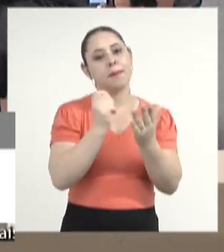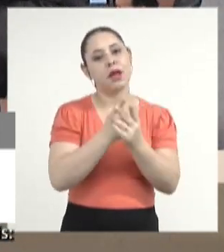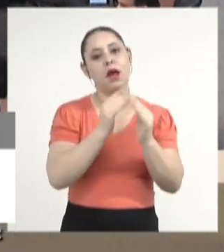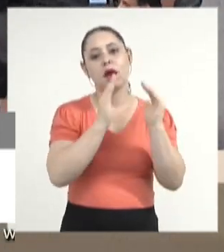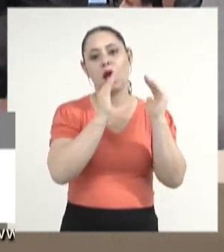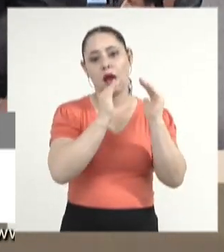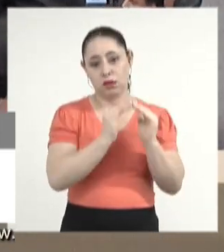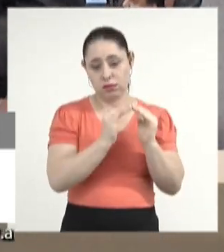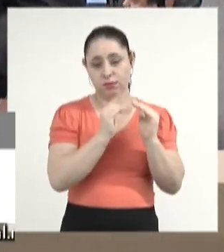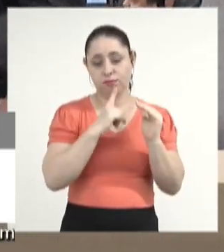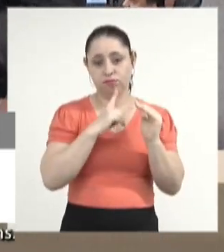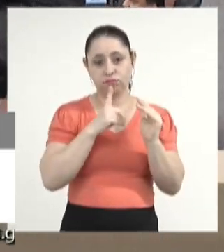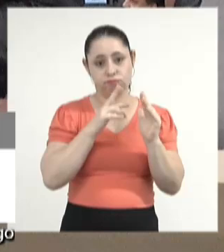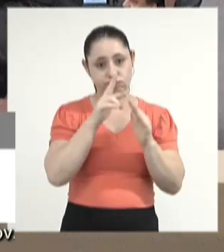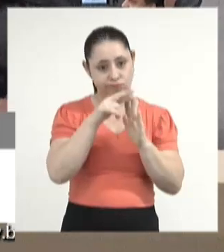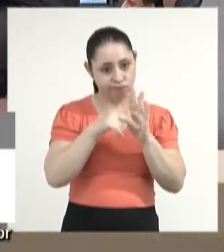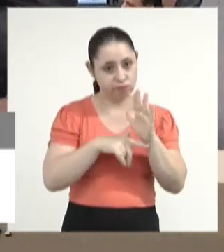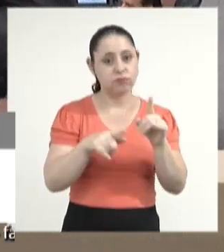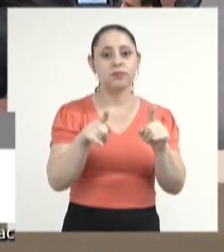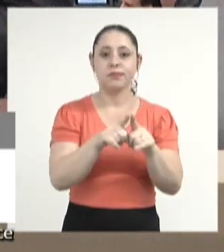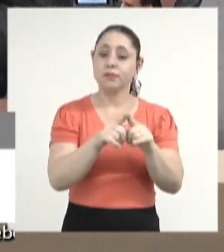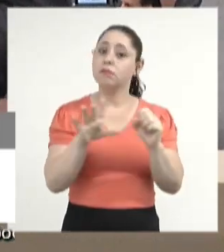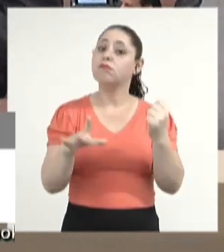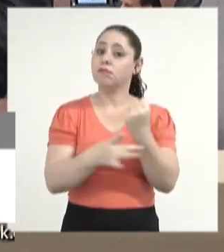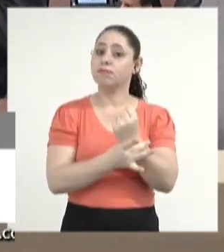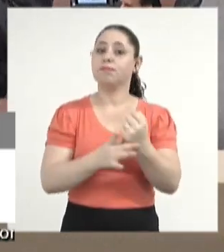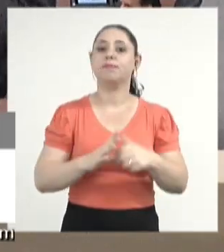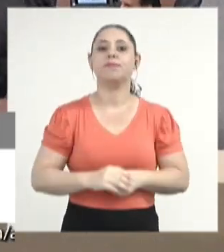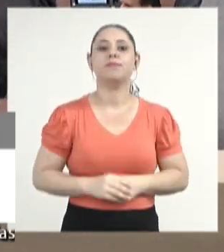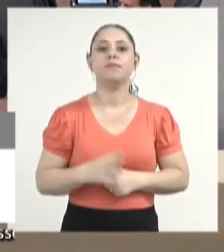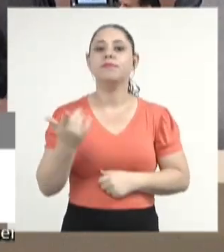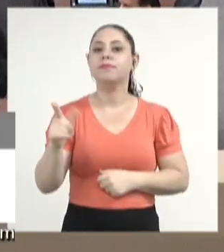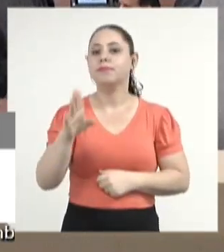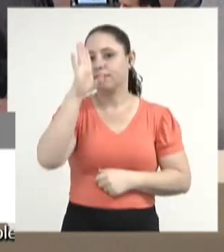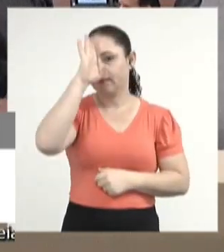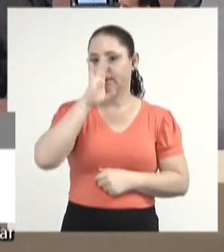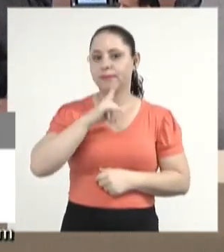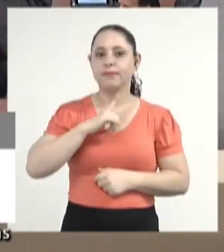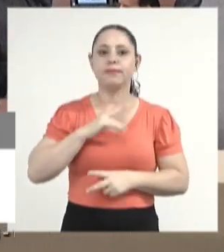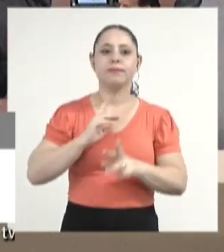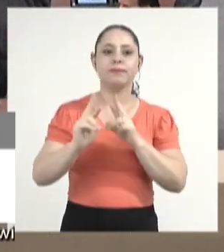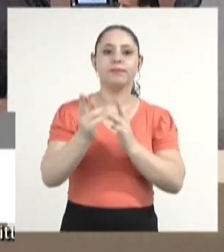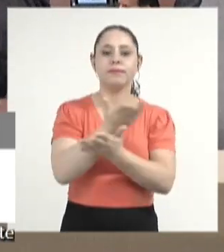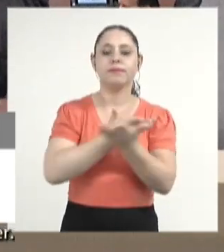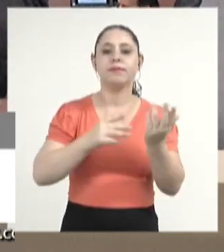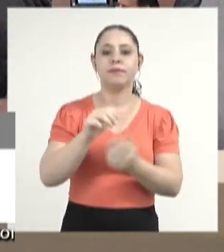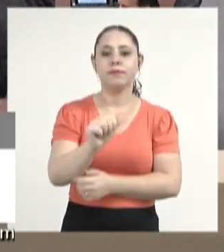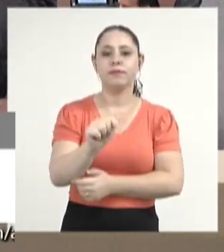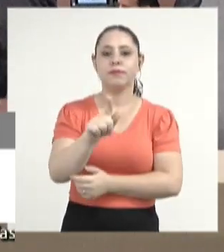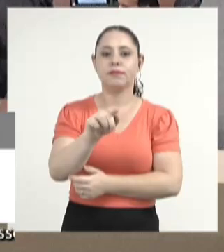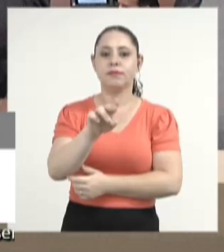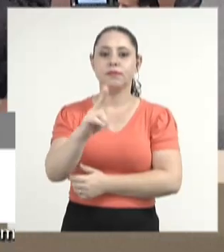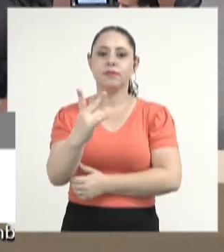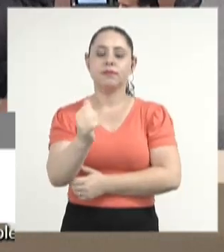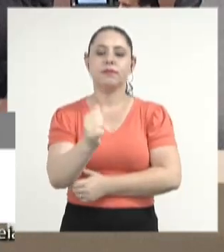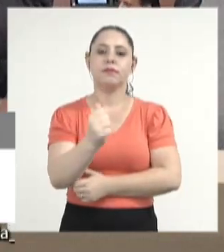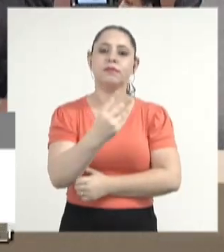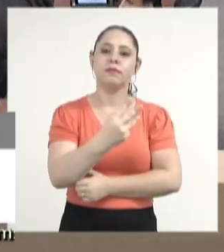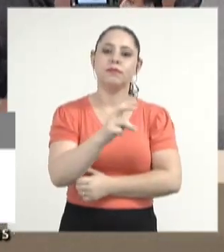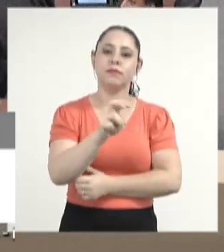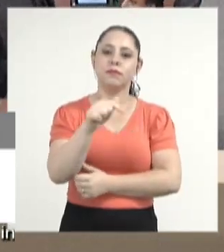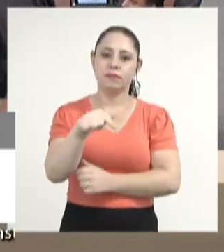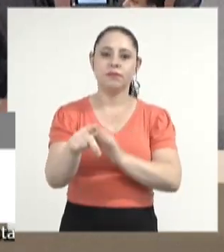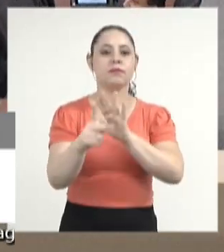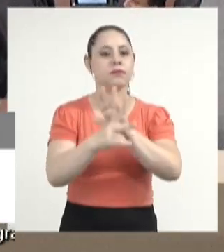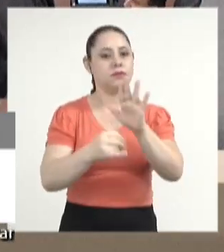moradia, regulares e também mais seguras. Bom, outra isenção aí em relação à AGEAB é o projeto de lei